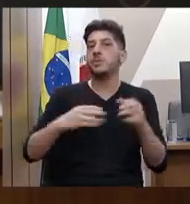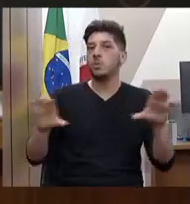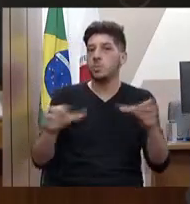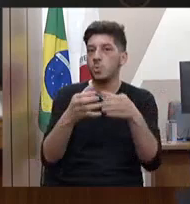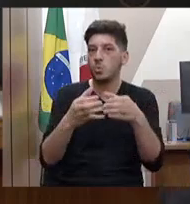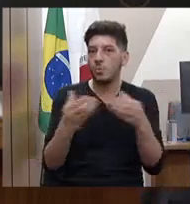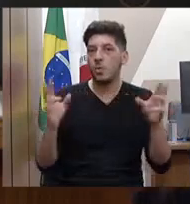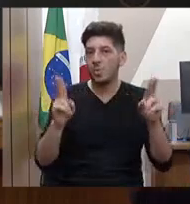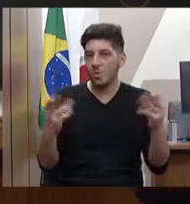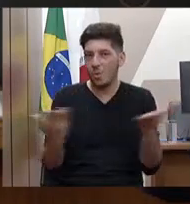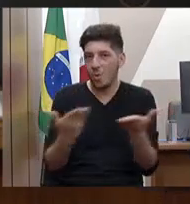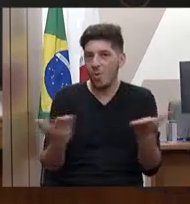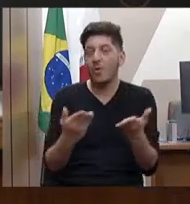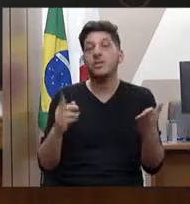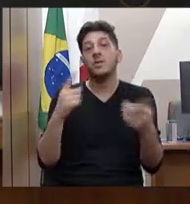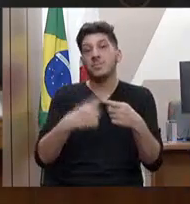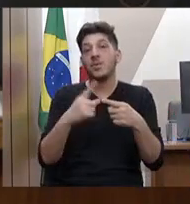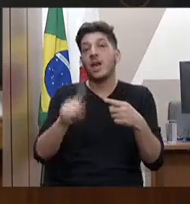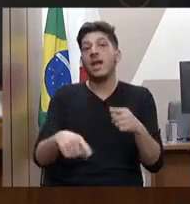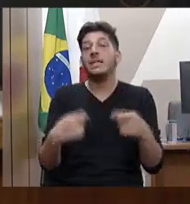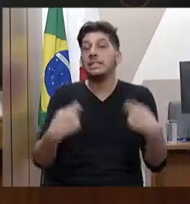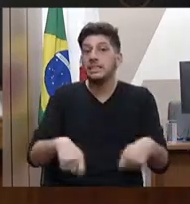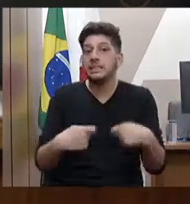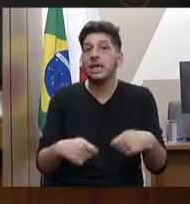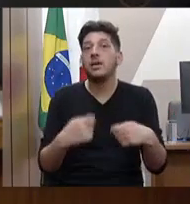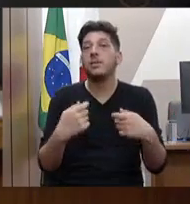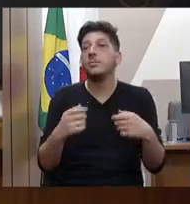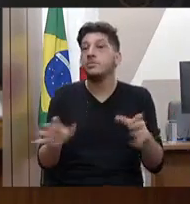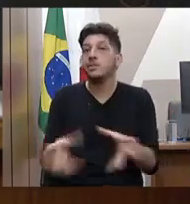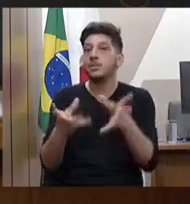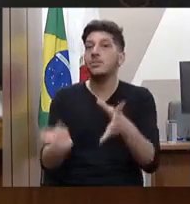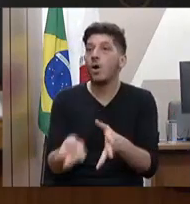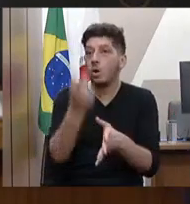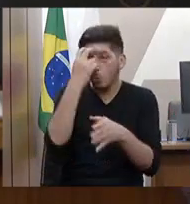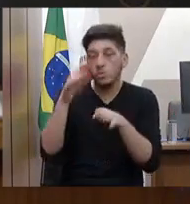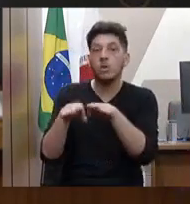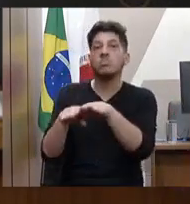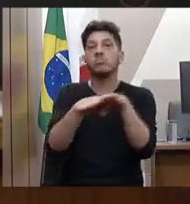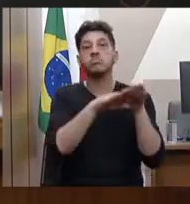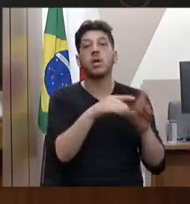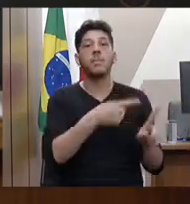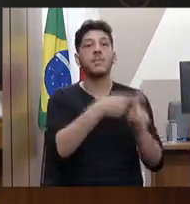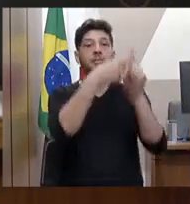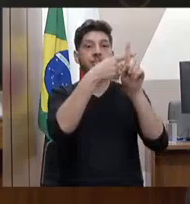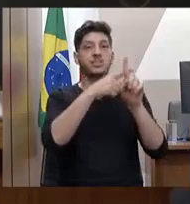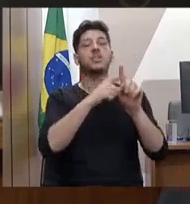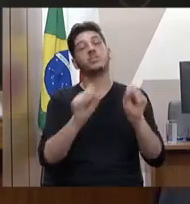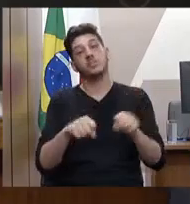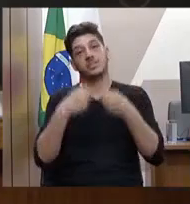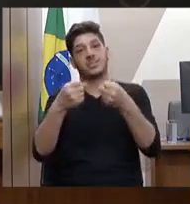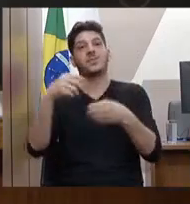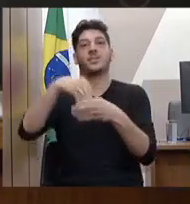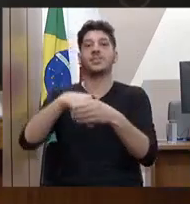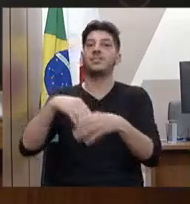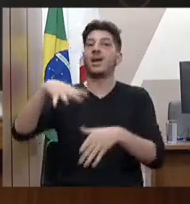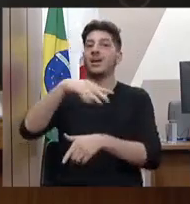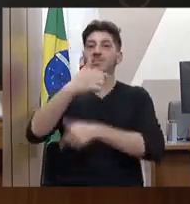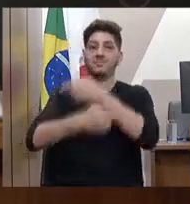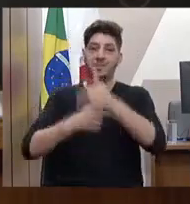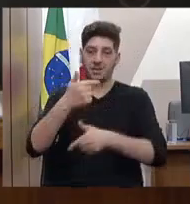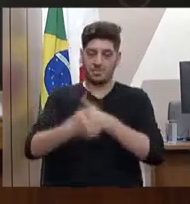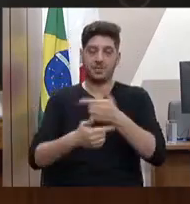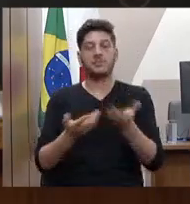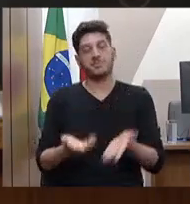gente tem feito porque a necessidade de criar uma cultura positiva de proteção no ambiente de trabalho